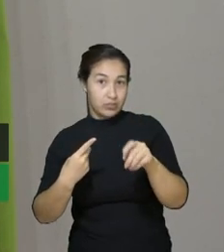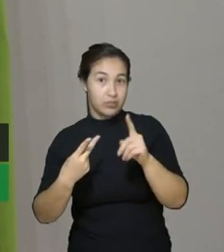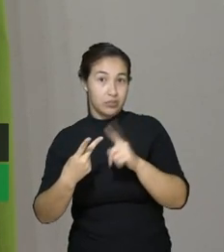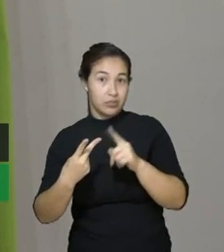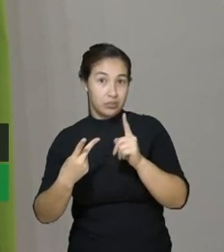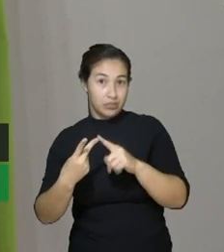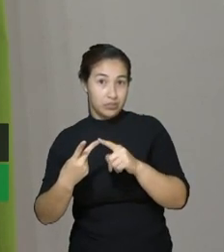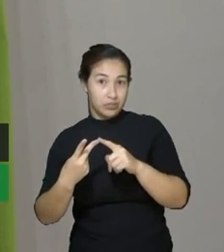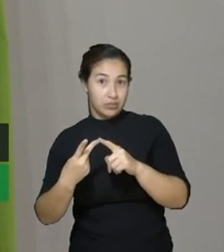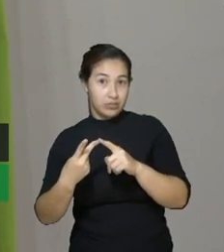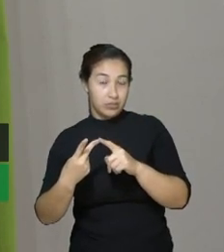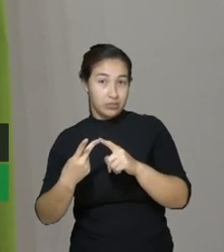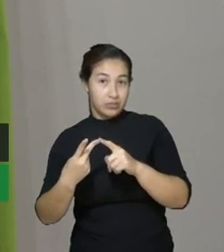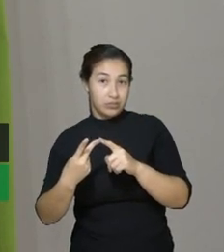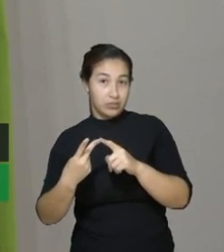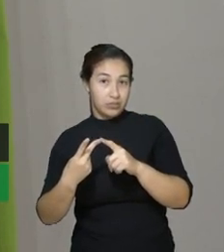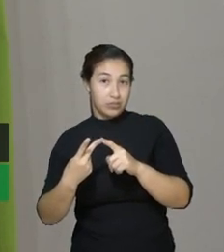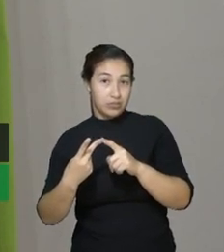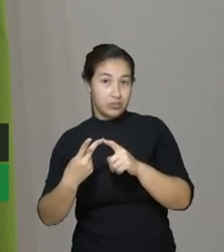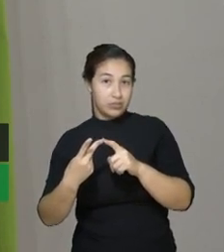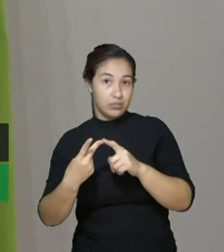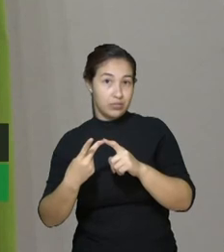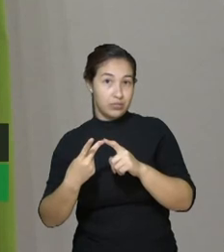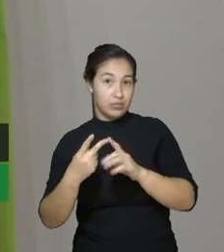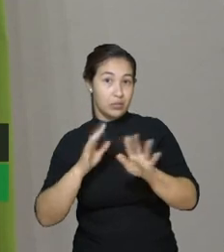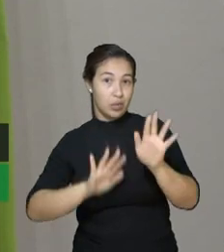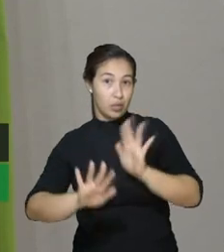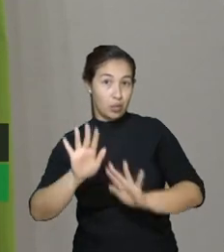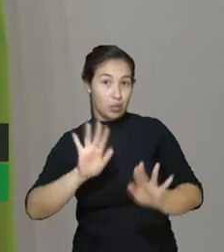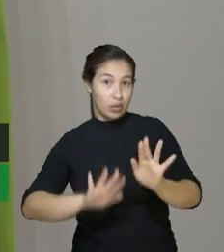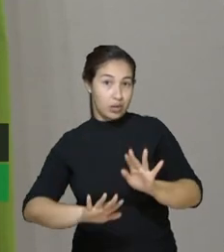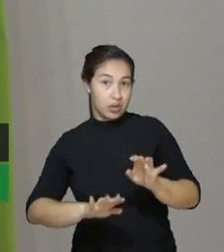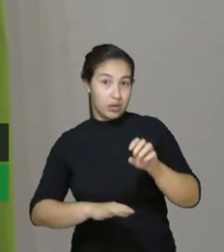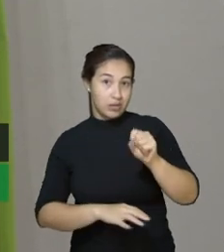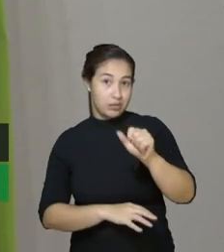cuidado com a barra do ouro e cuidado com a barra da saia.